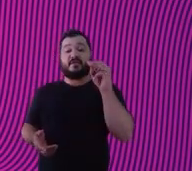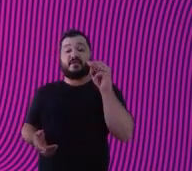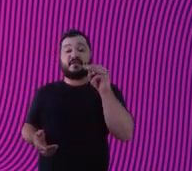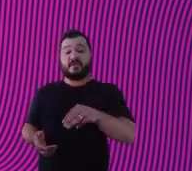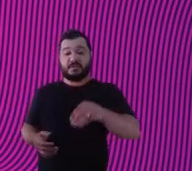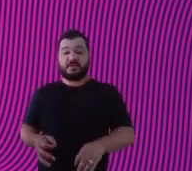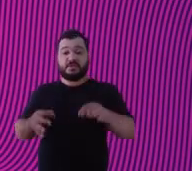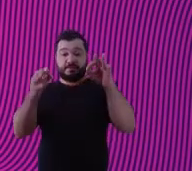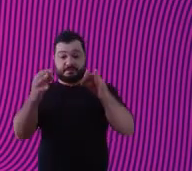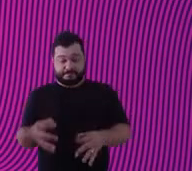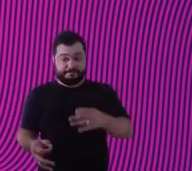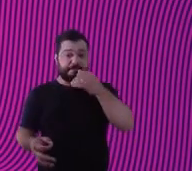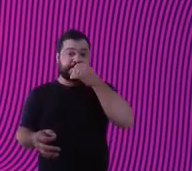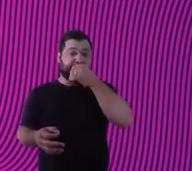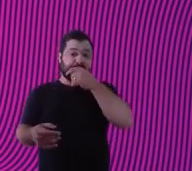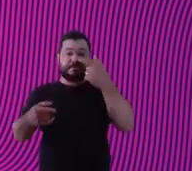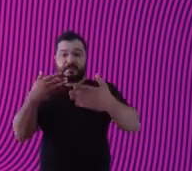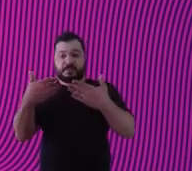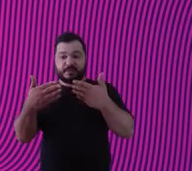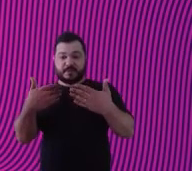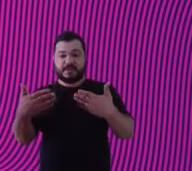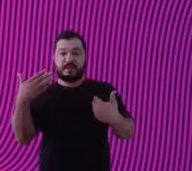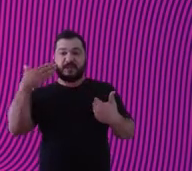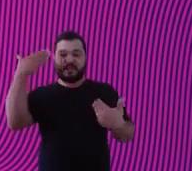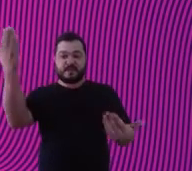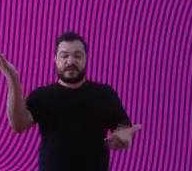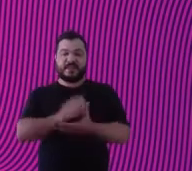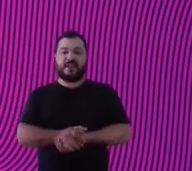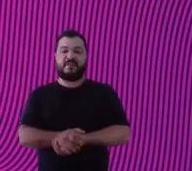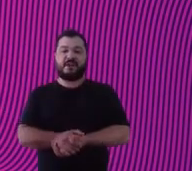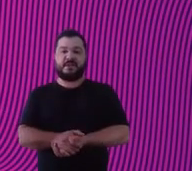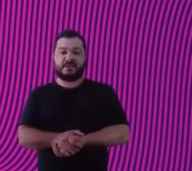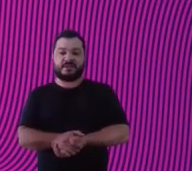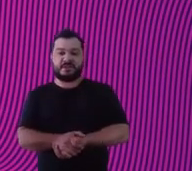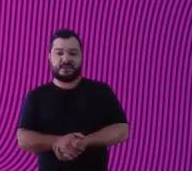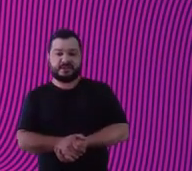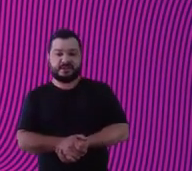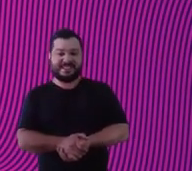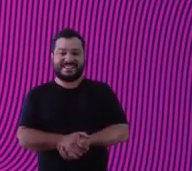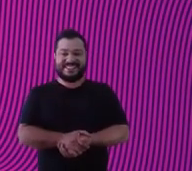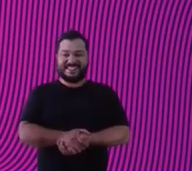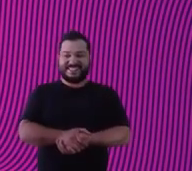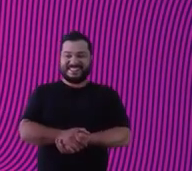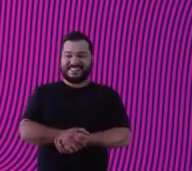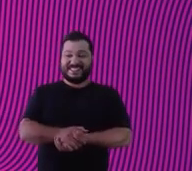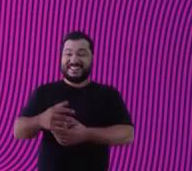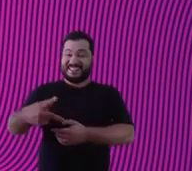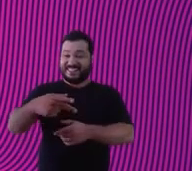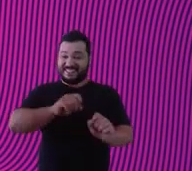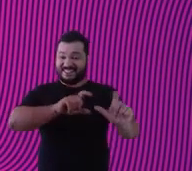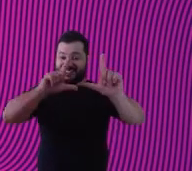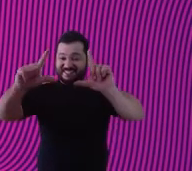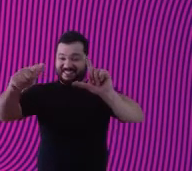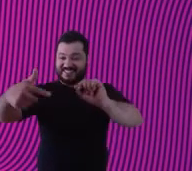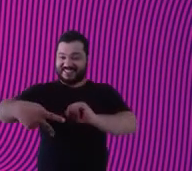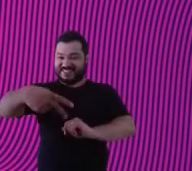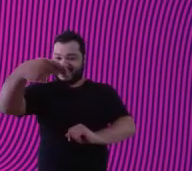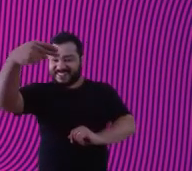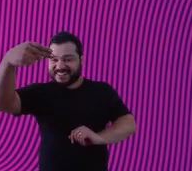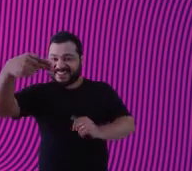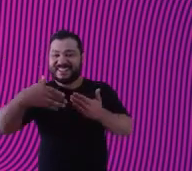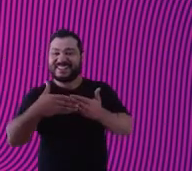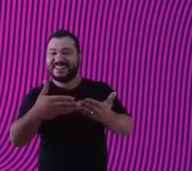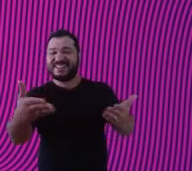irregulares aí com uma discussão Muito obrigado eu vou interromper aqui meu compartilhamento para